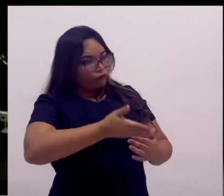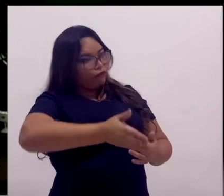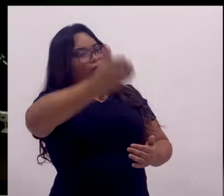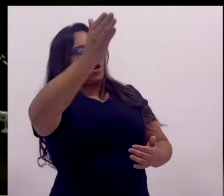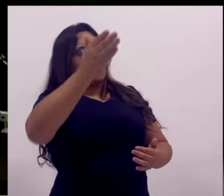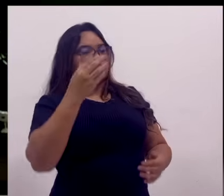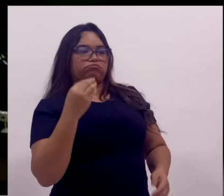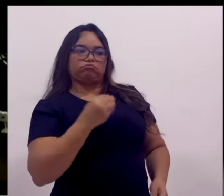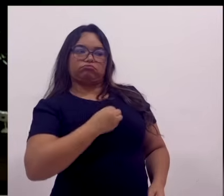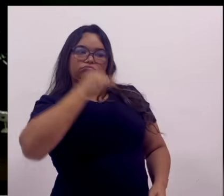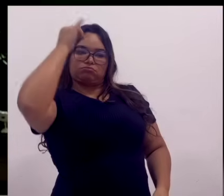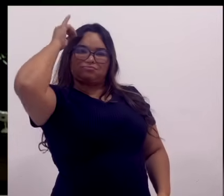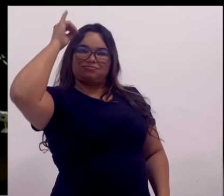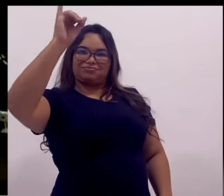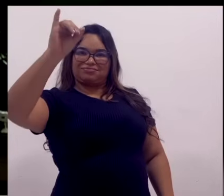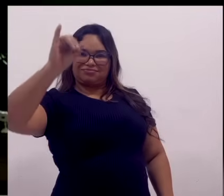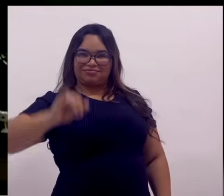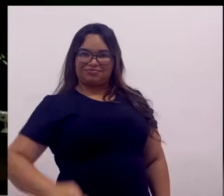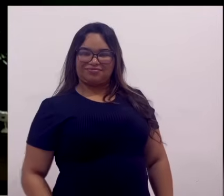Vai e não peques mais."